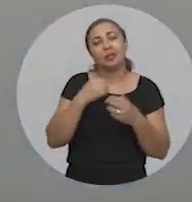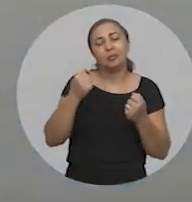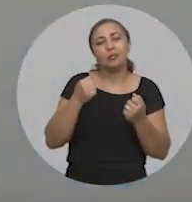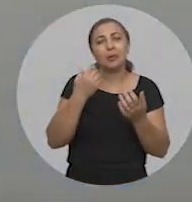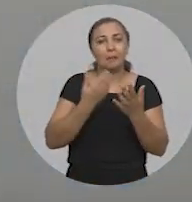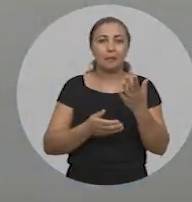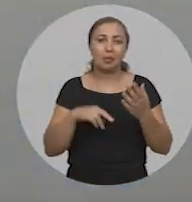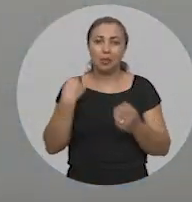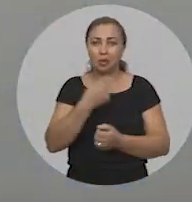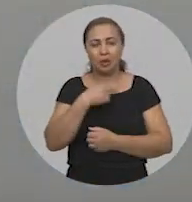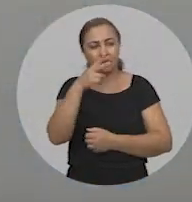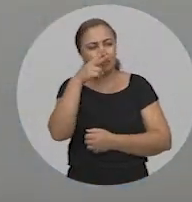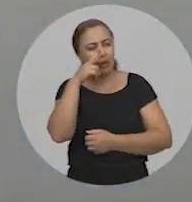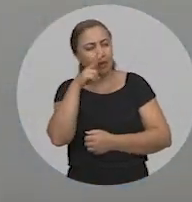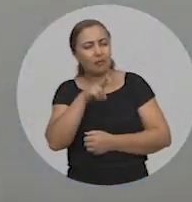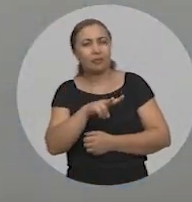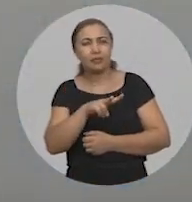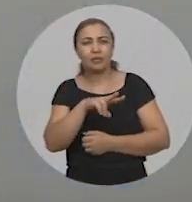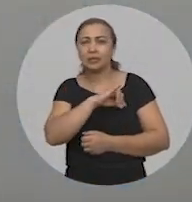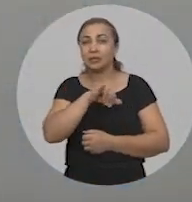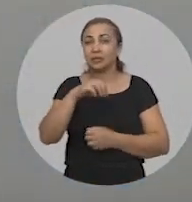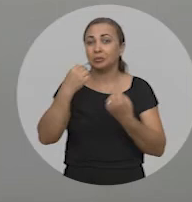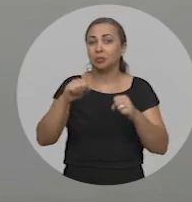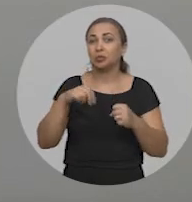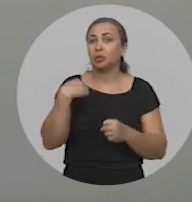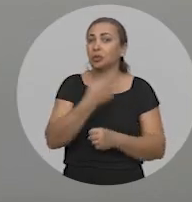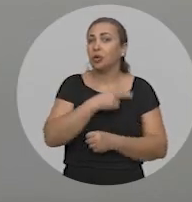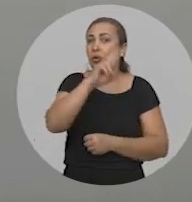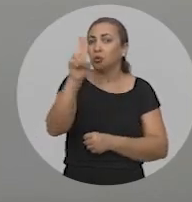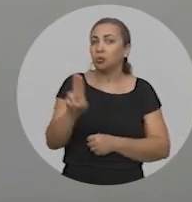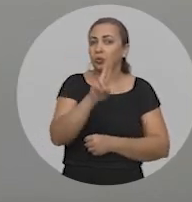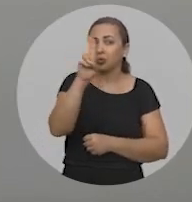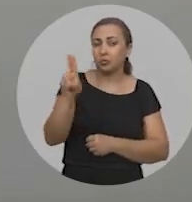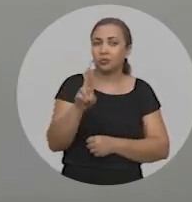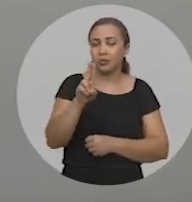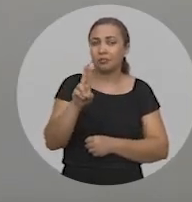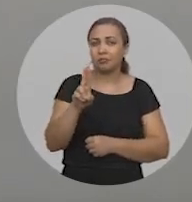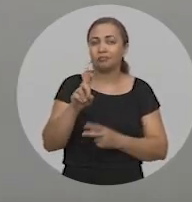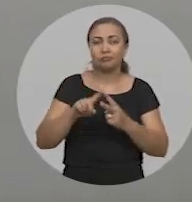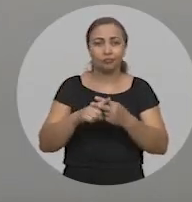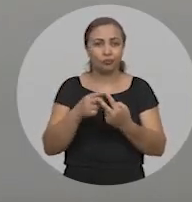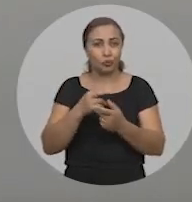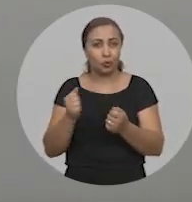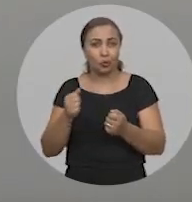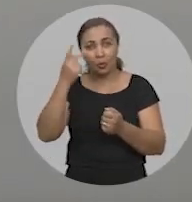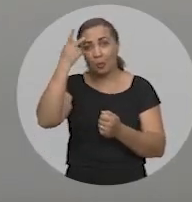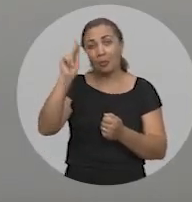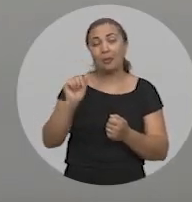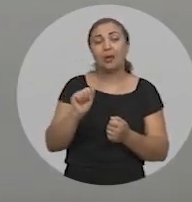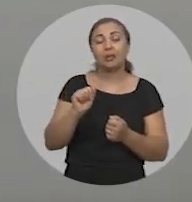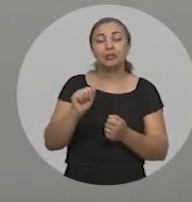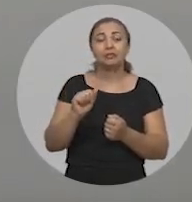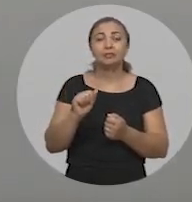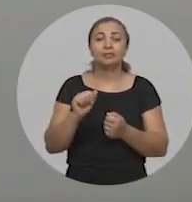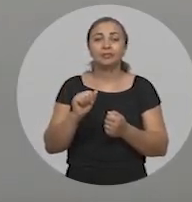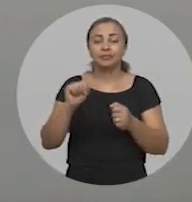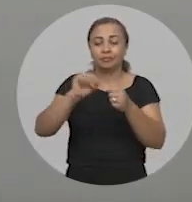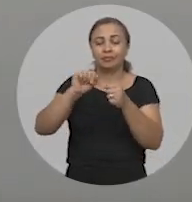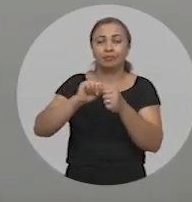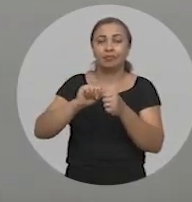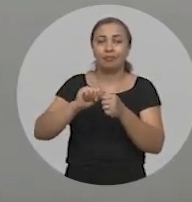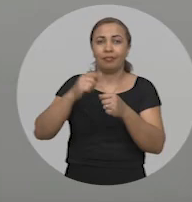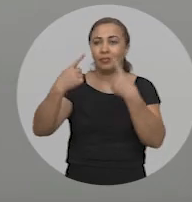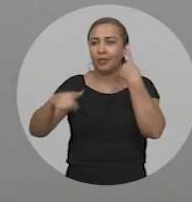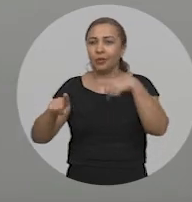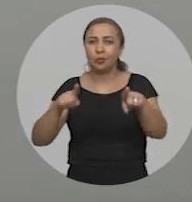essa perecibilidade, a gente verificou a possibilidade da gente utilizar esse subproduto